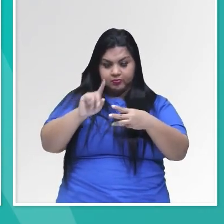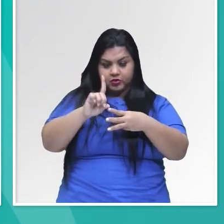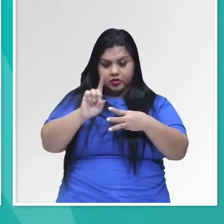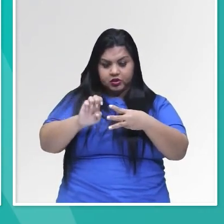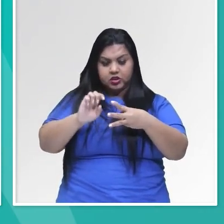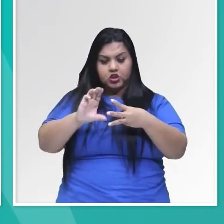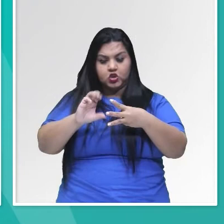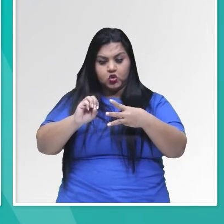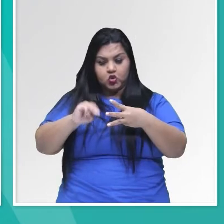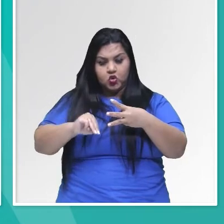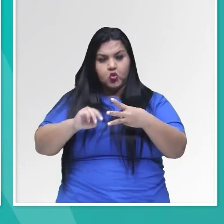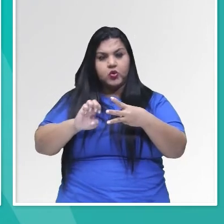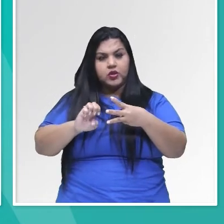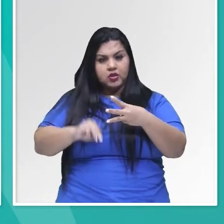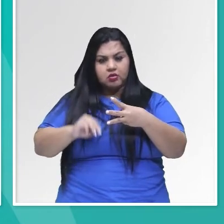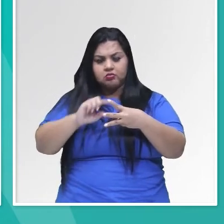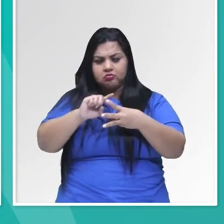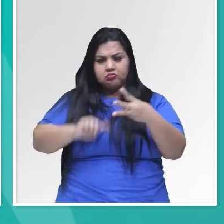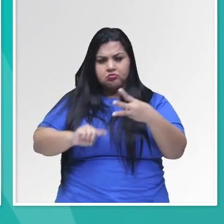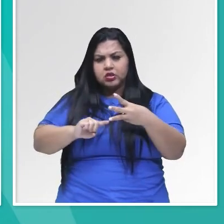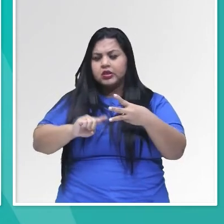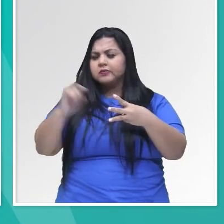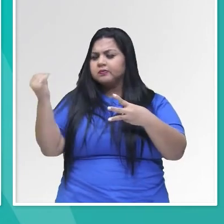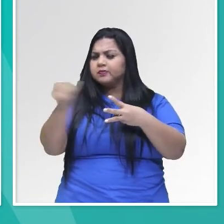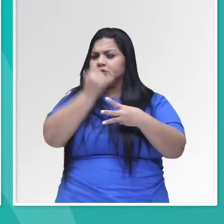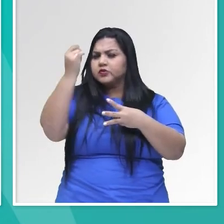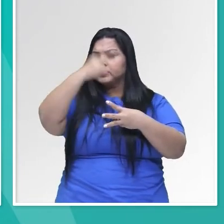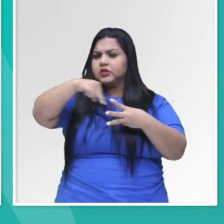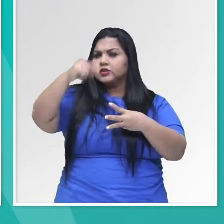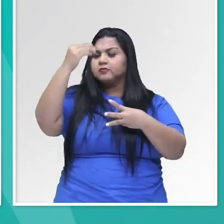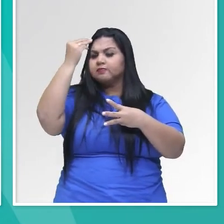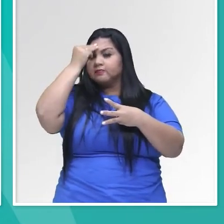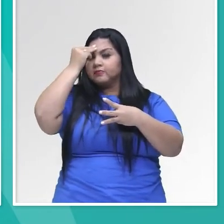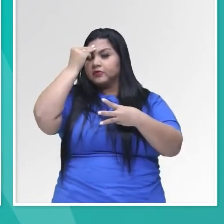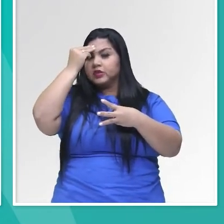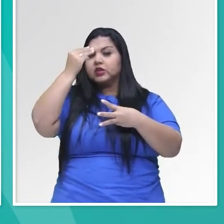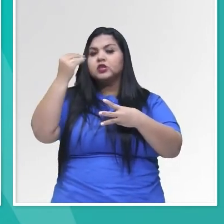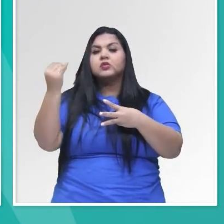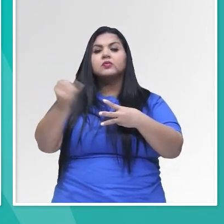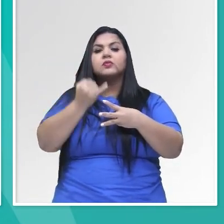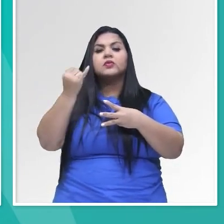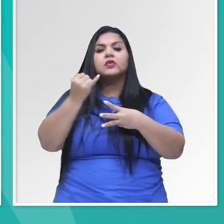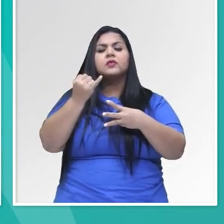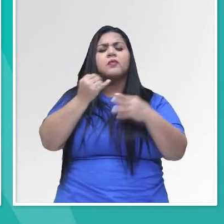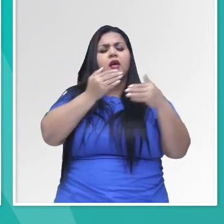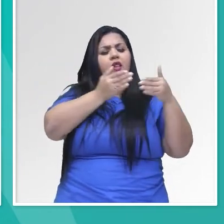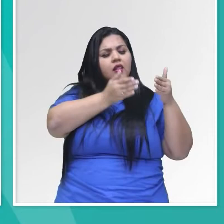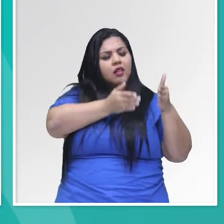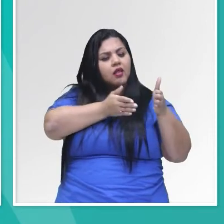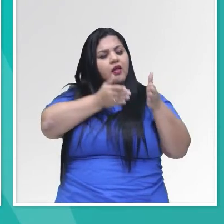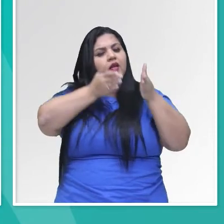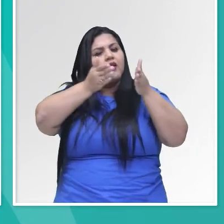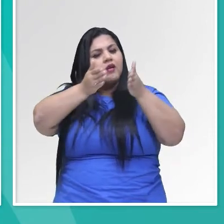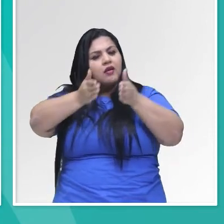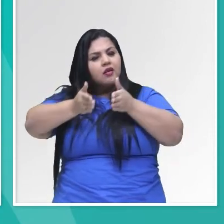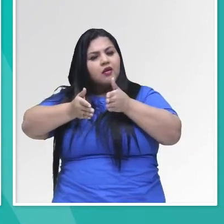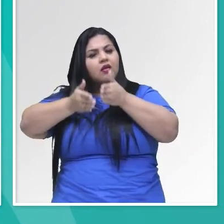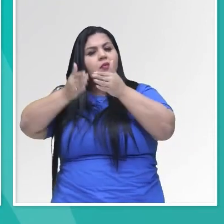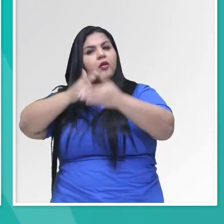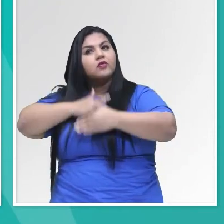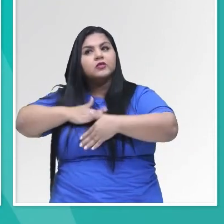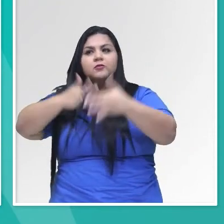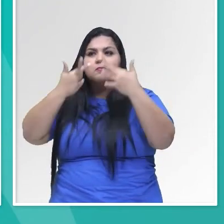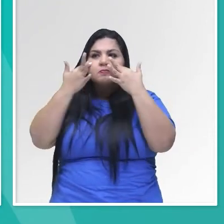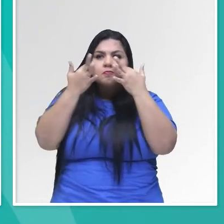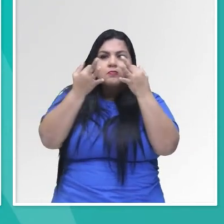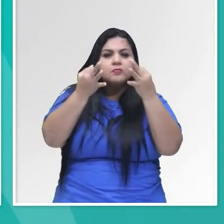com, em. Tá conseguindo? É muito importante que você aperfeiçoe. Por isso nós estamos indo assim, ó, bem passo a passo para você observar, bem